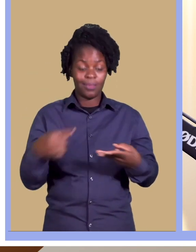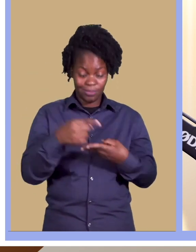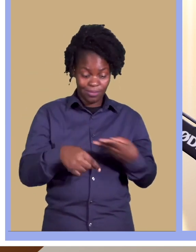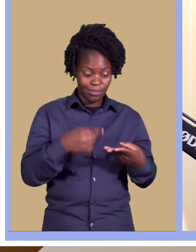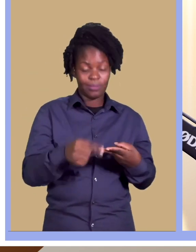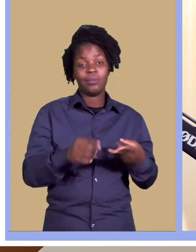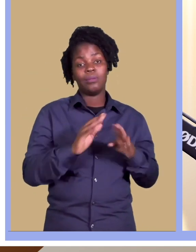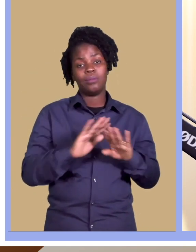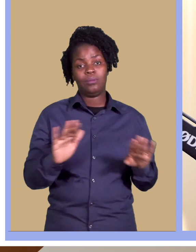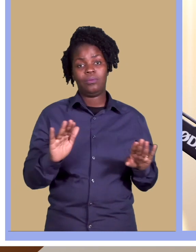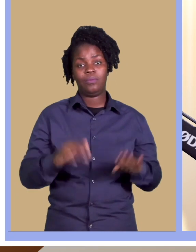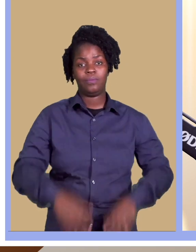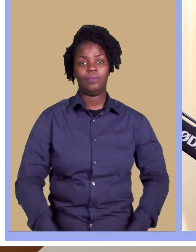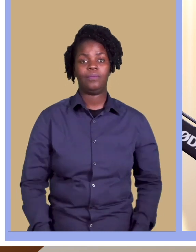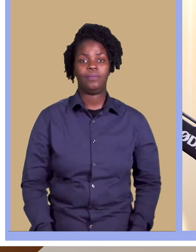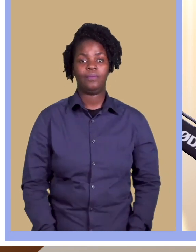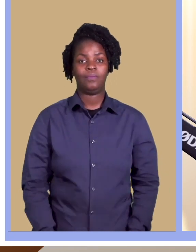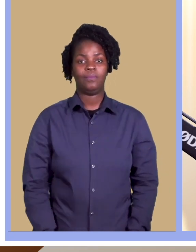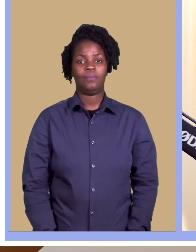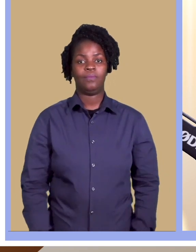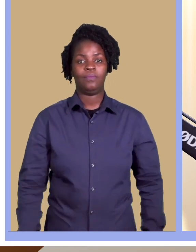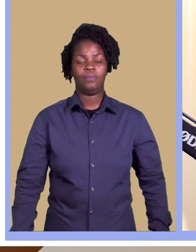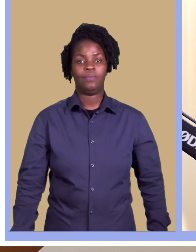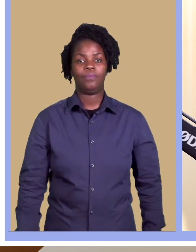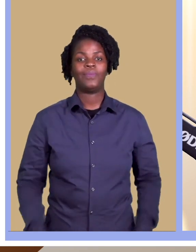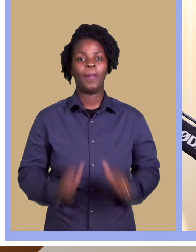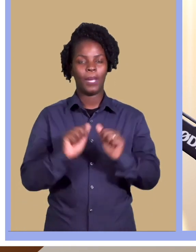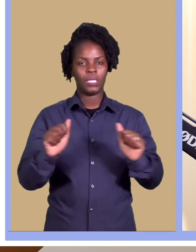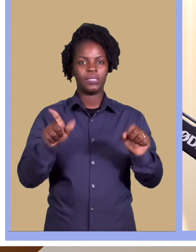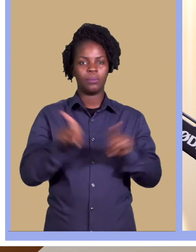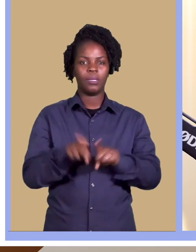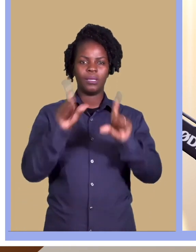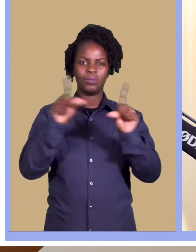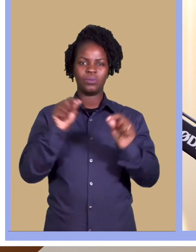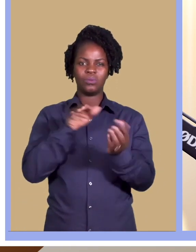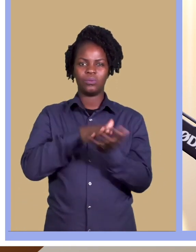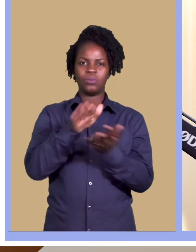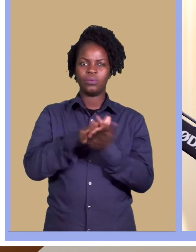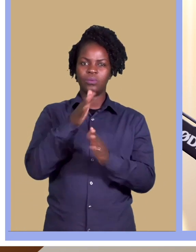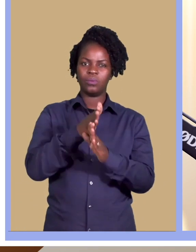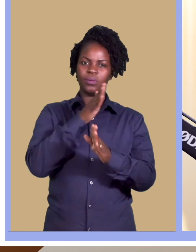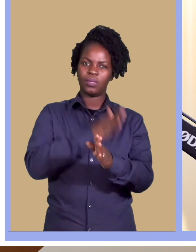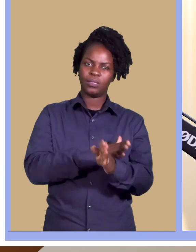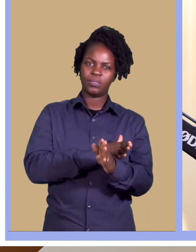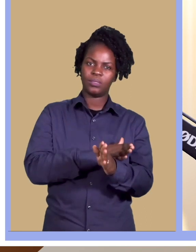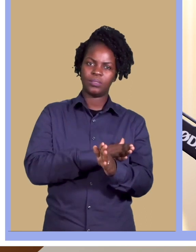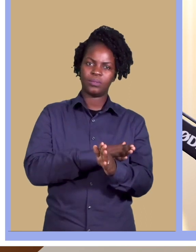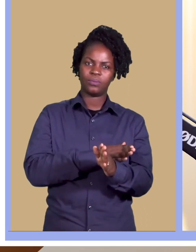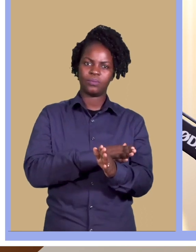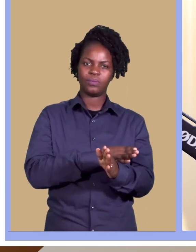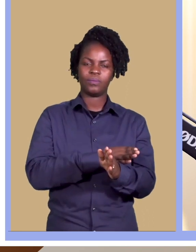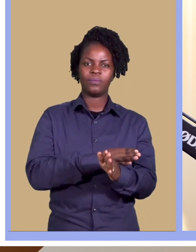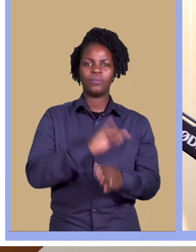questão que mencionou no início, que o NGD, por exemplo, e outras instituições, quando